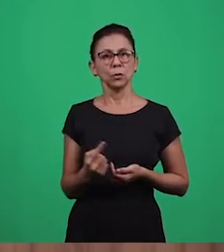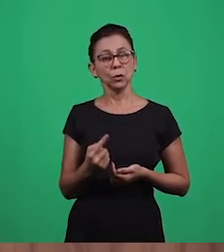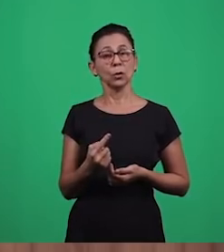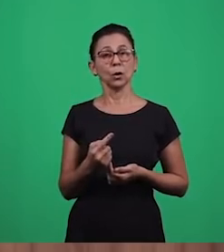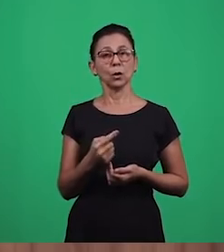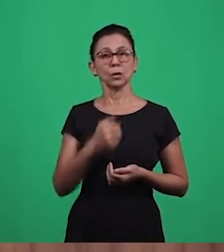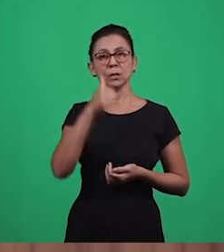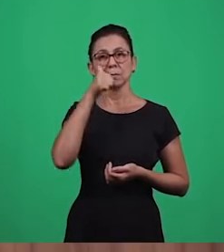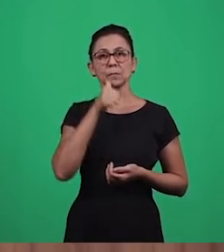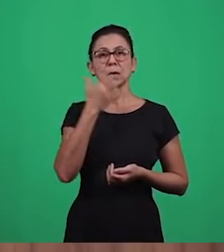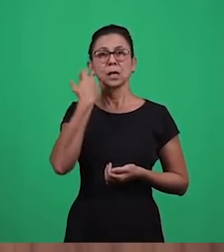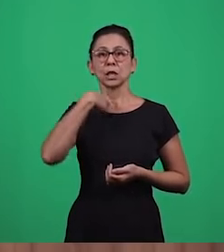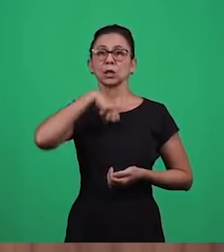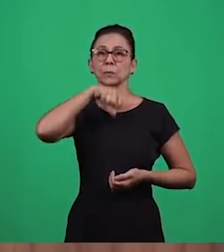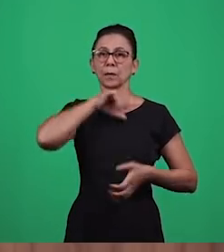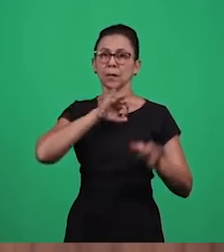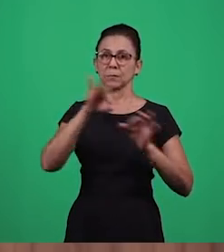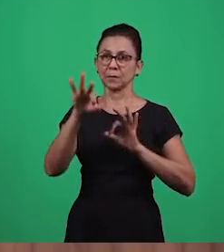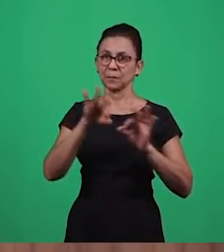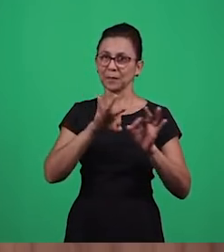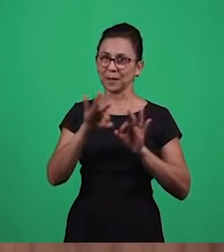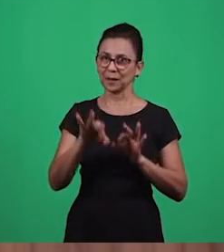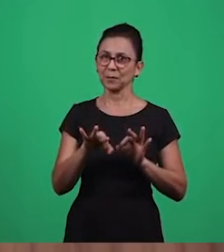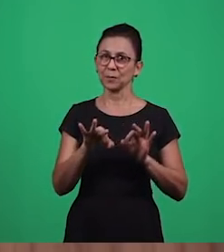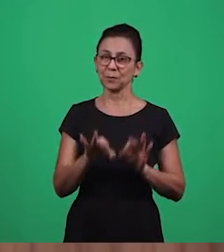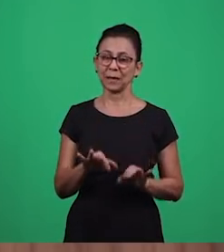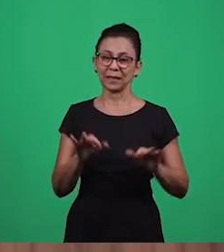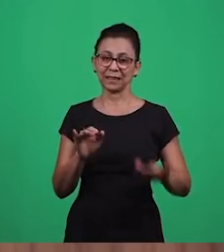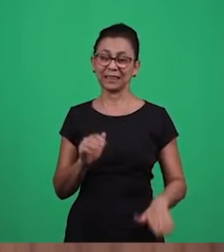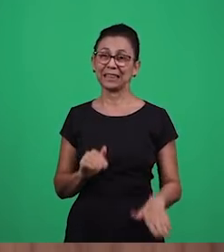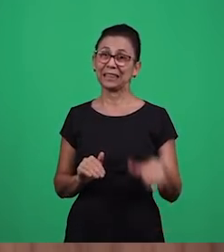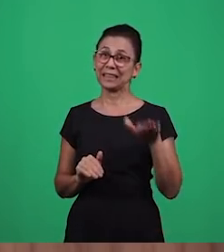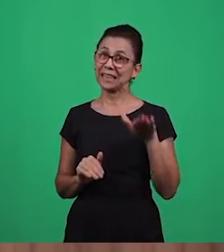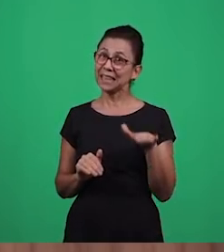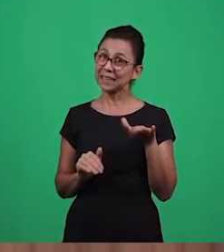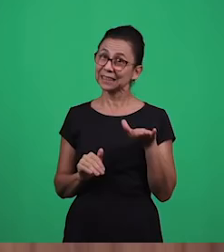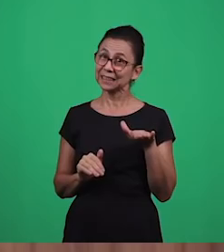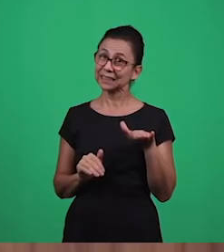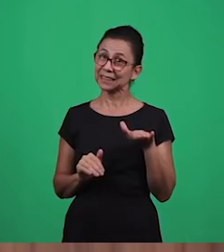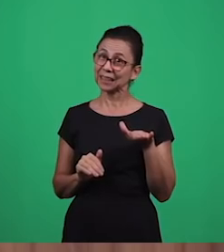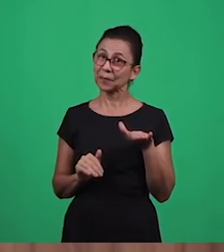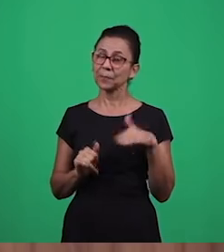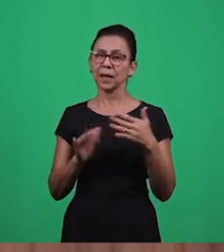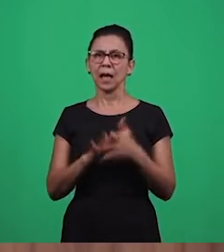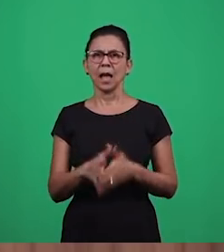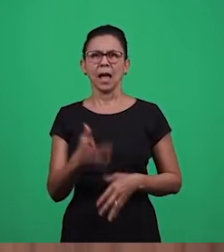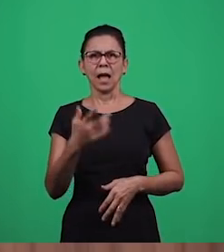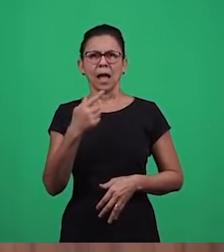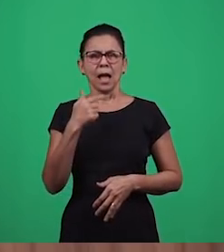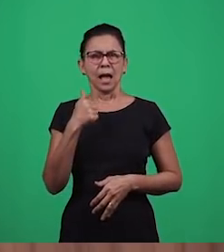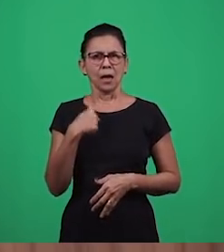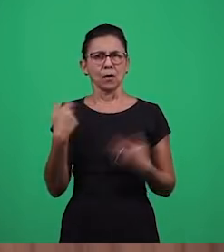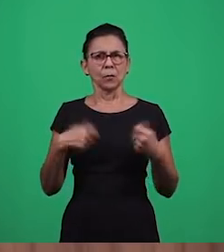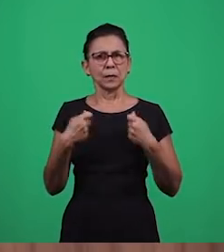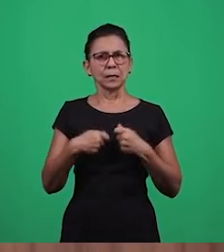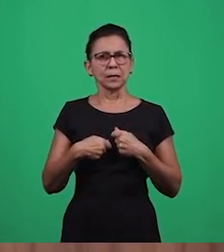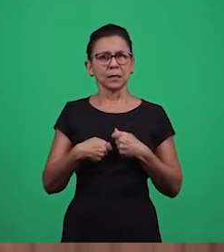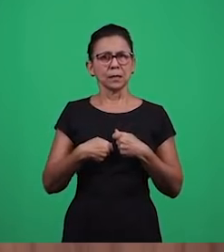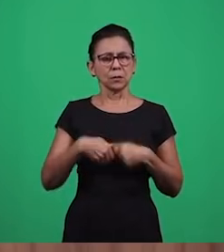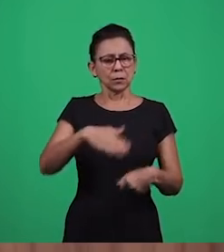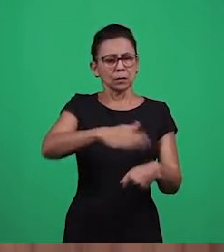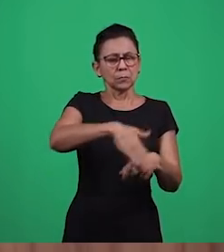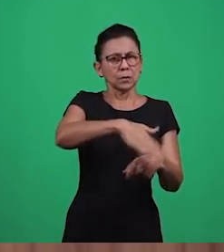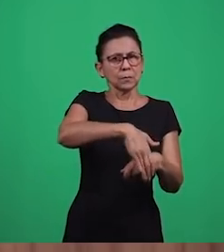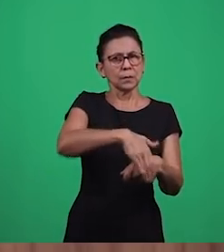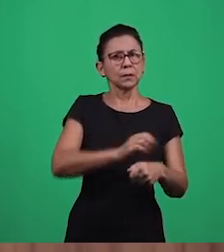pais, fazemos para as crianças. Então, nós vamos passar a pensar, ao invés de fazer para as crianças, nós